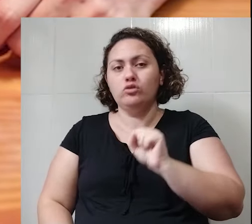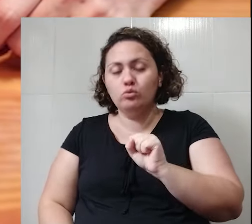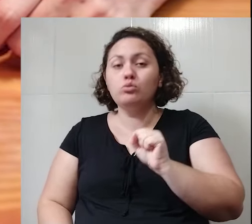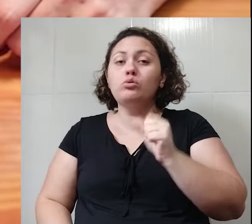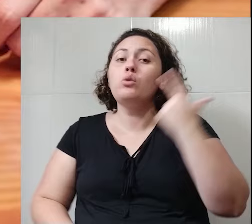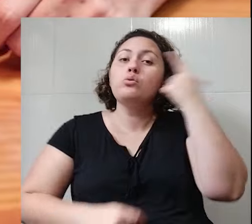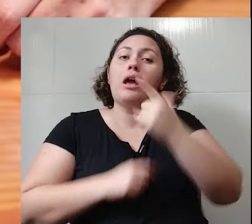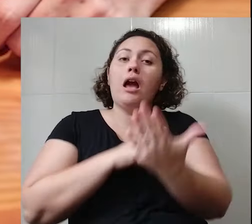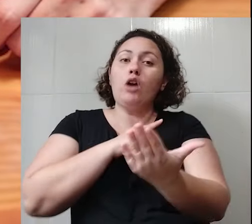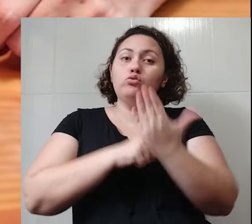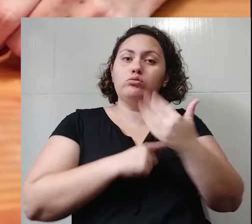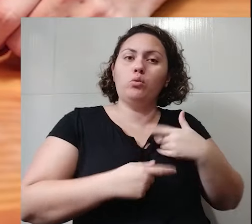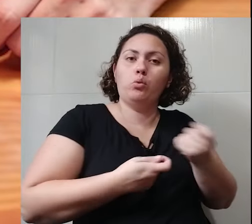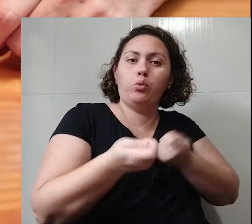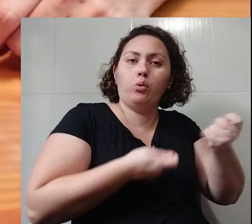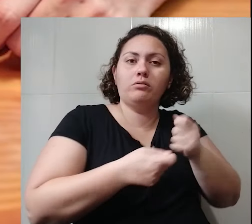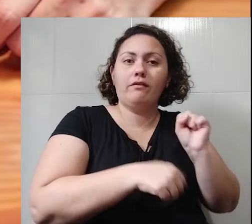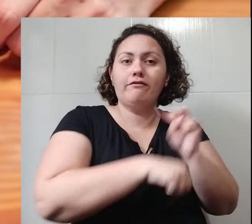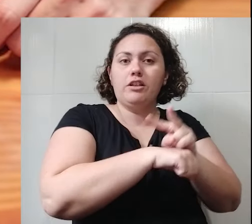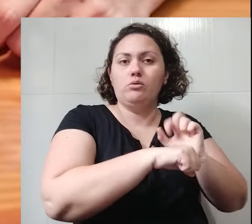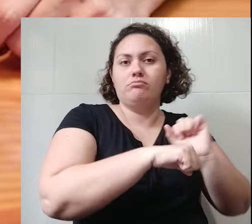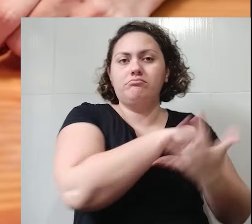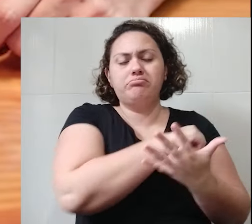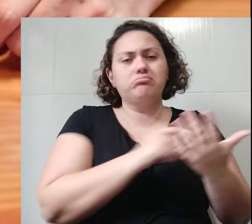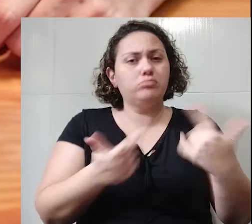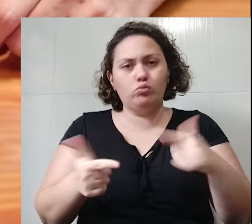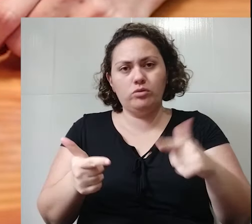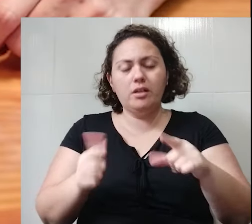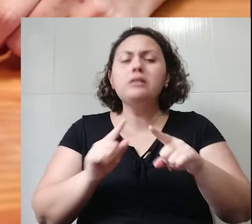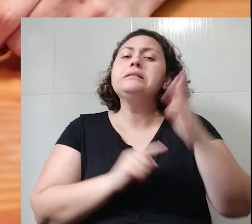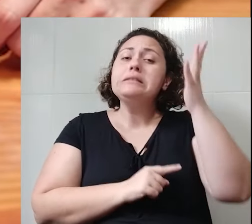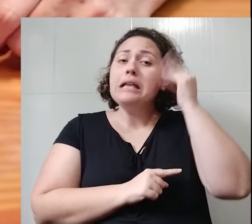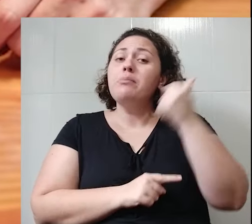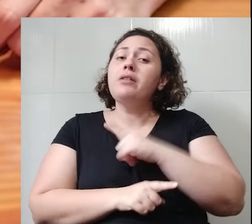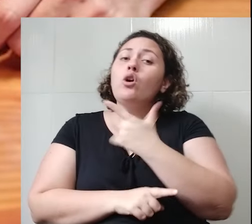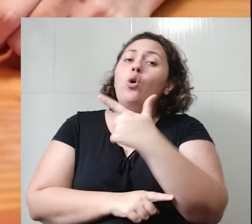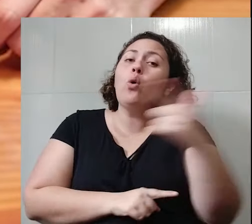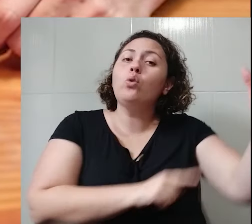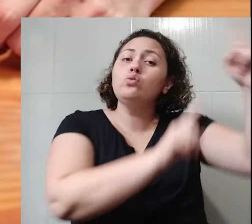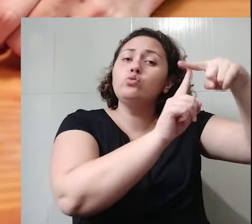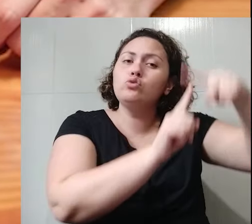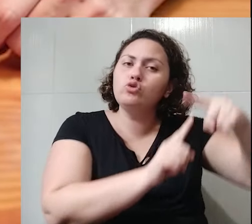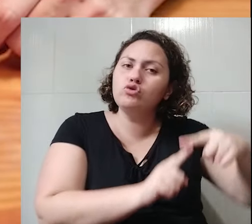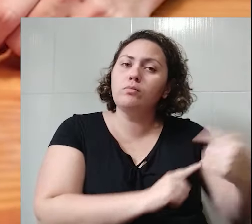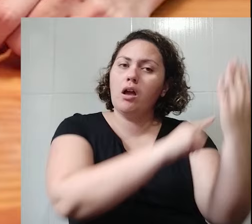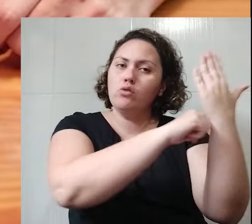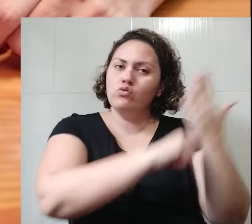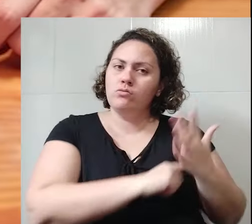né, e o controle com o coronavírus. Né? Se sabe outros efeitos, tá? Mas